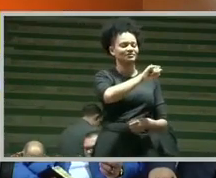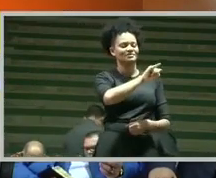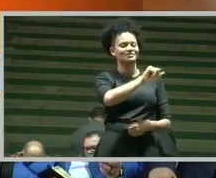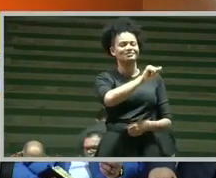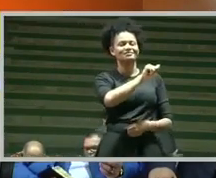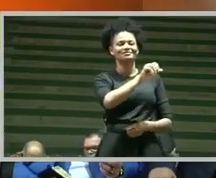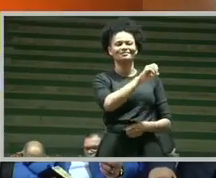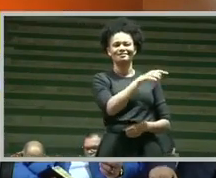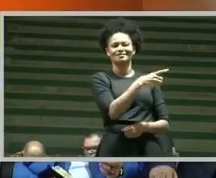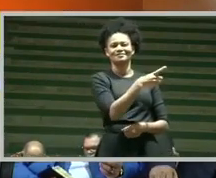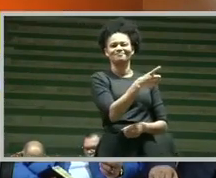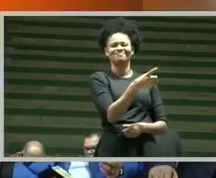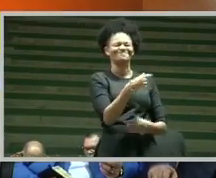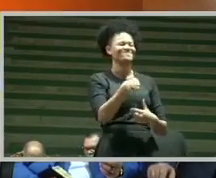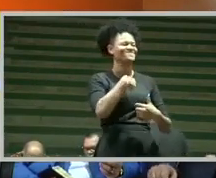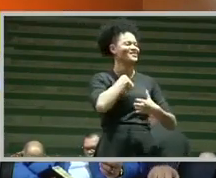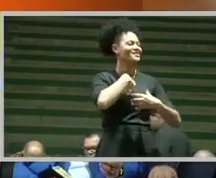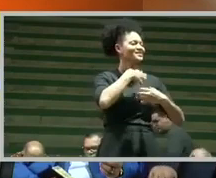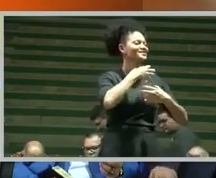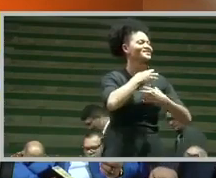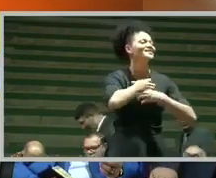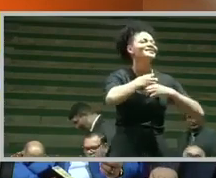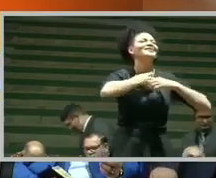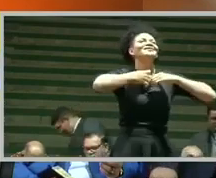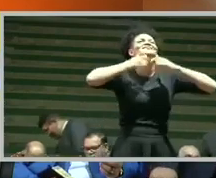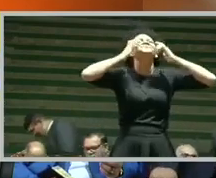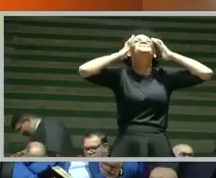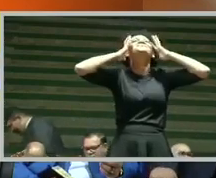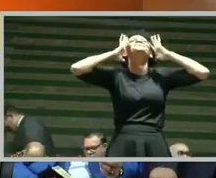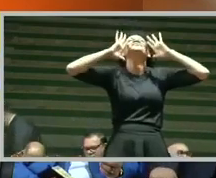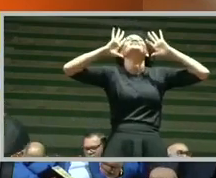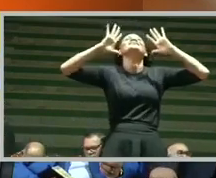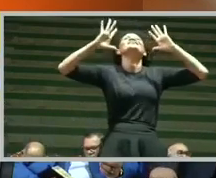estávamos como os que sonham.